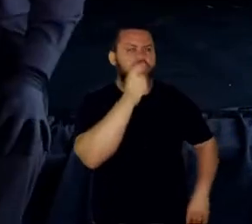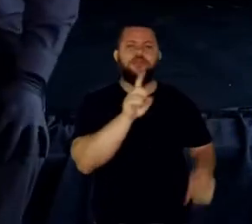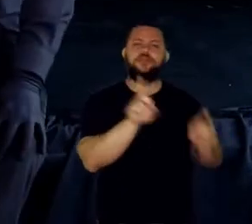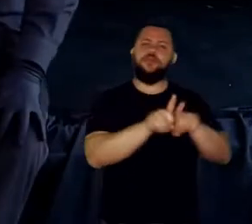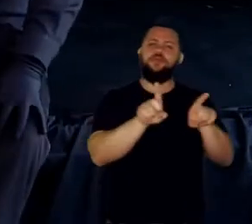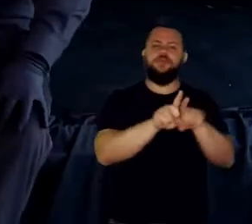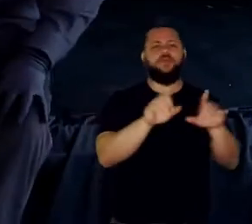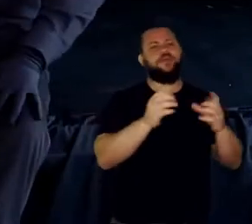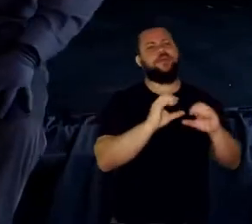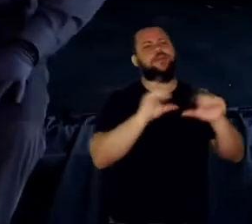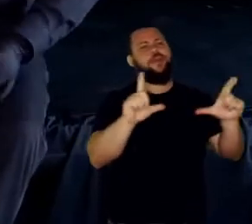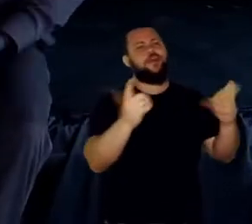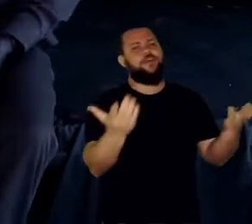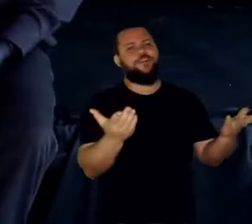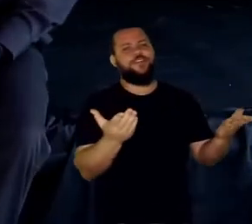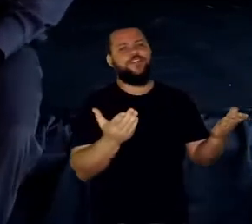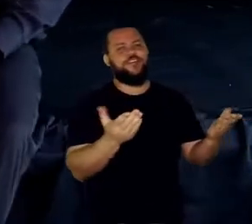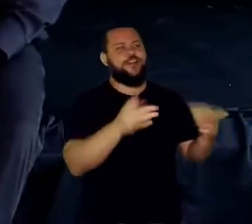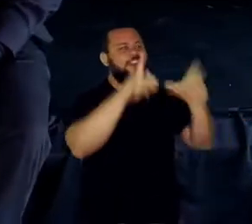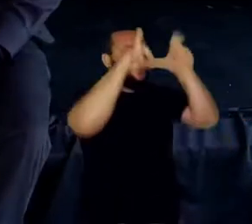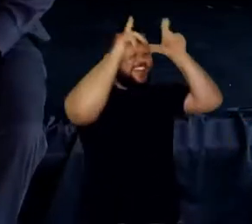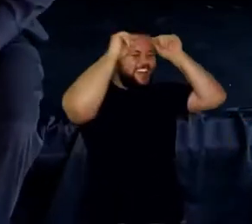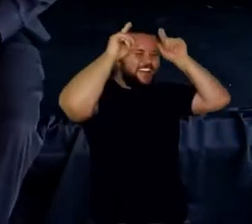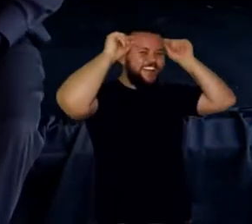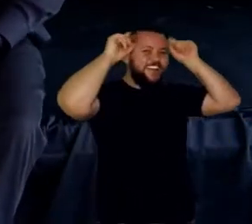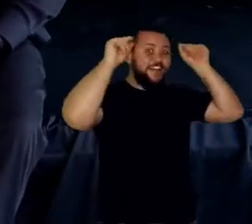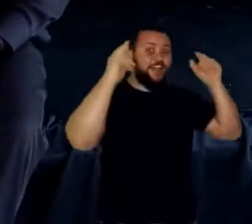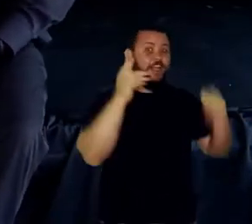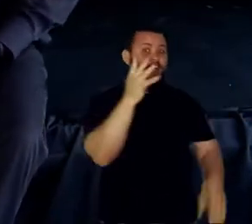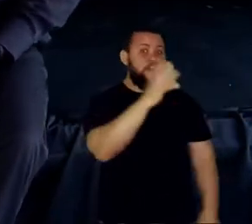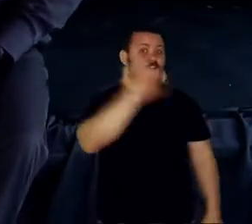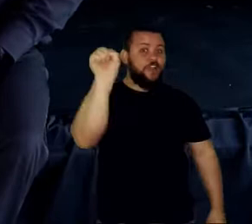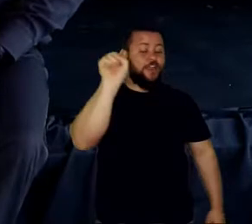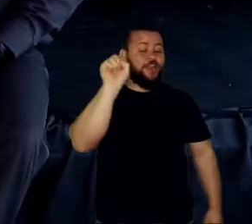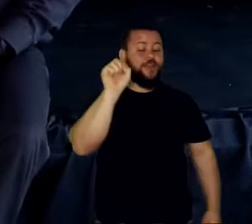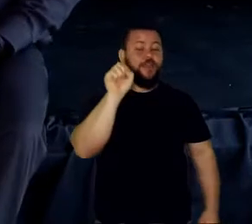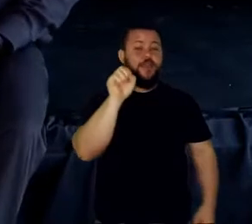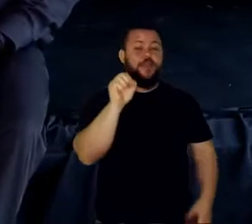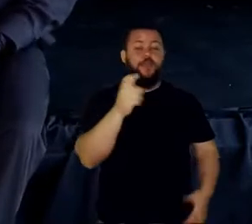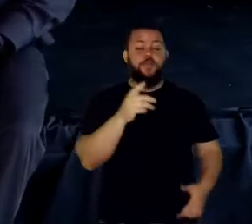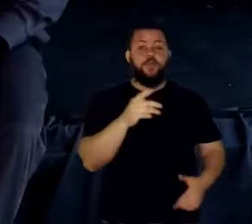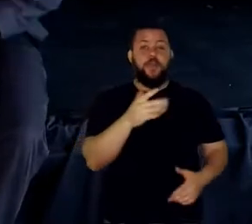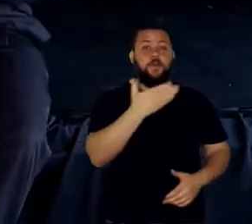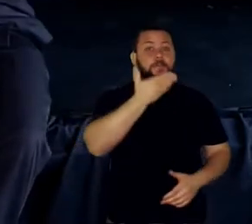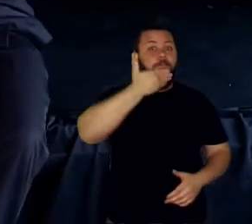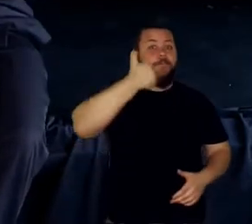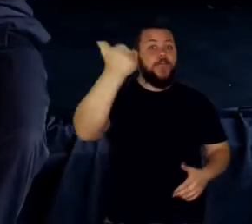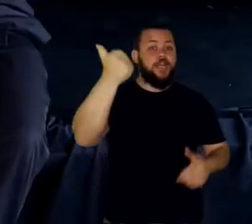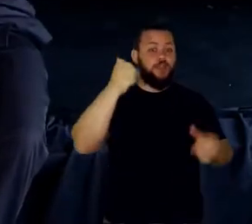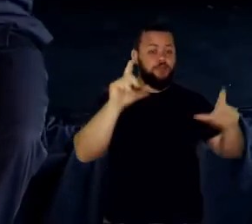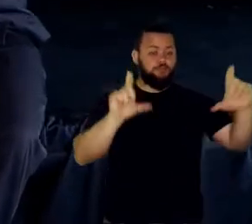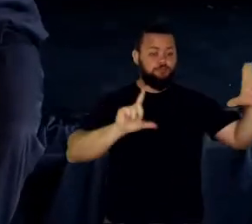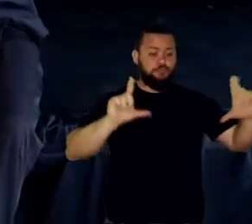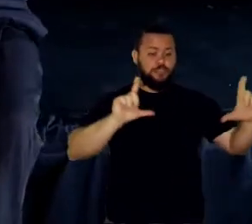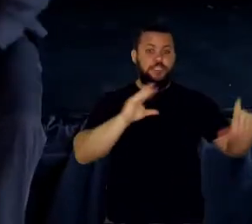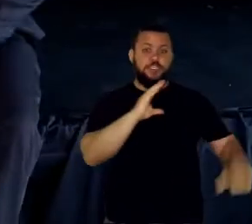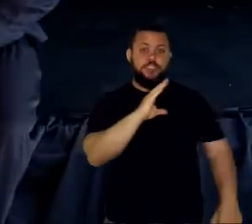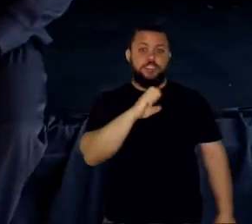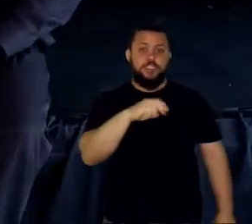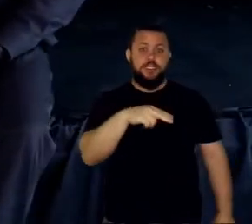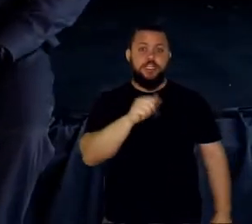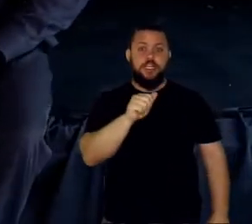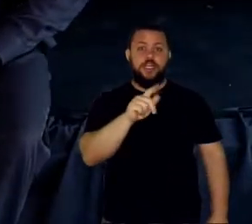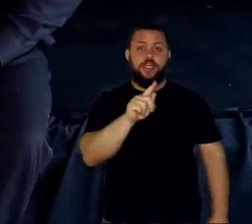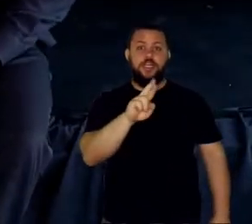oxe, na Grécia ganhamos o prêmio de melhor cenografia. Olha só! Apresentamos aos pés do teatro